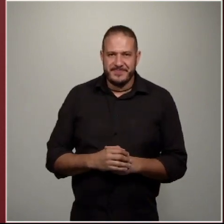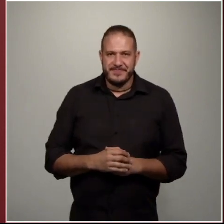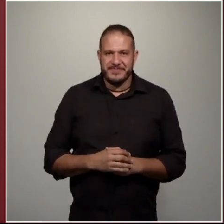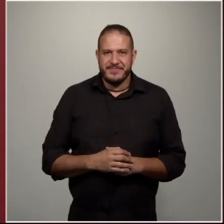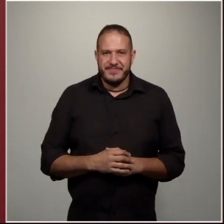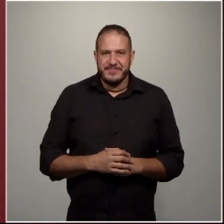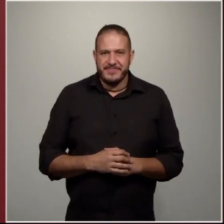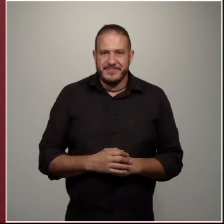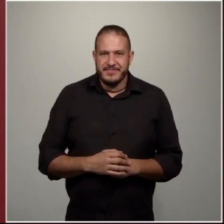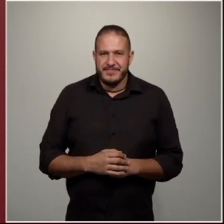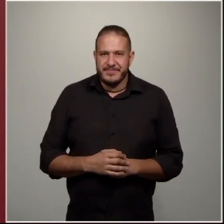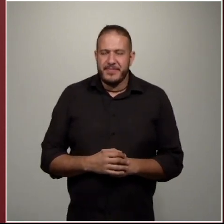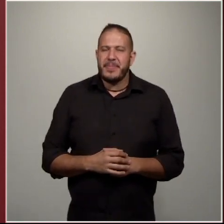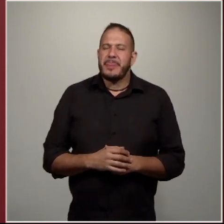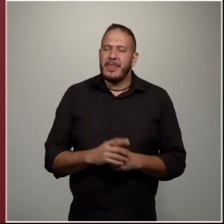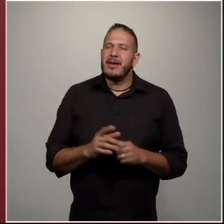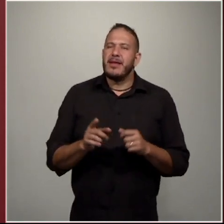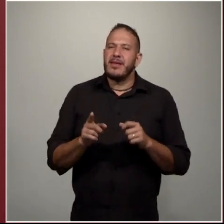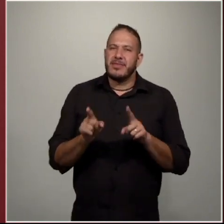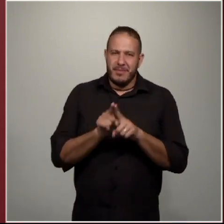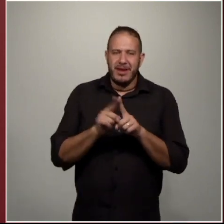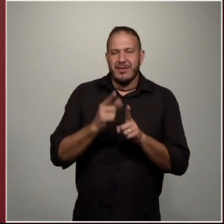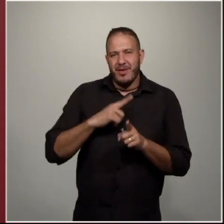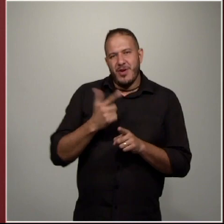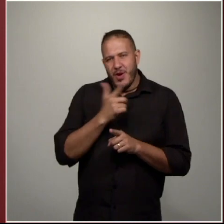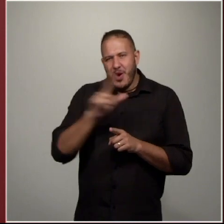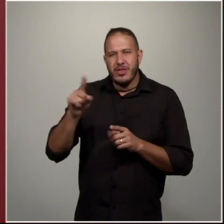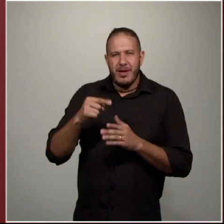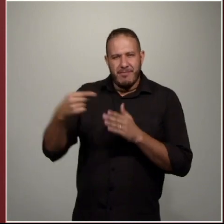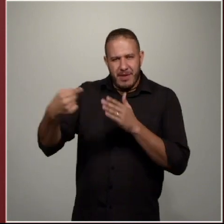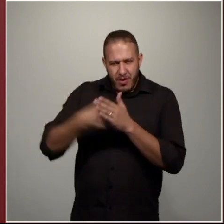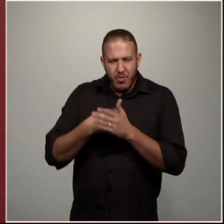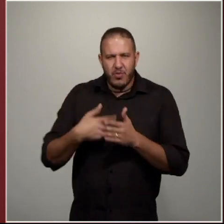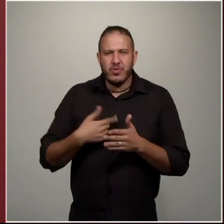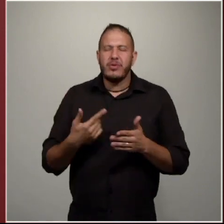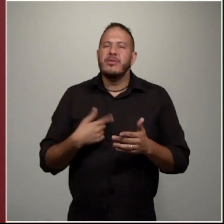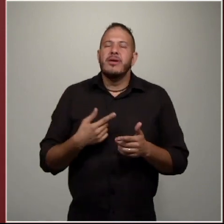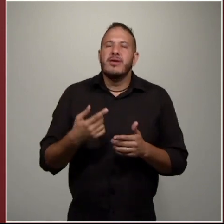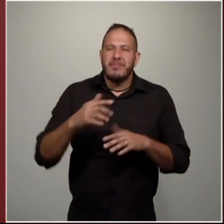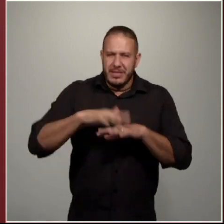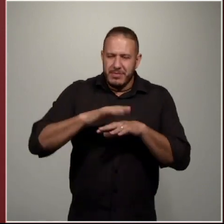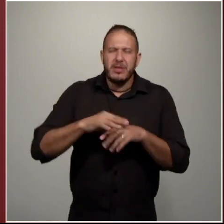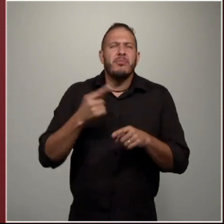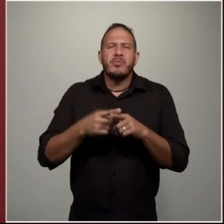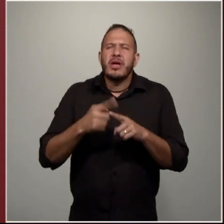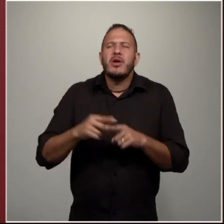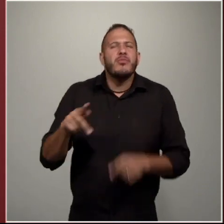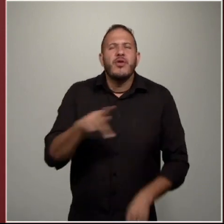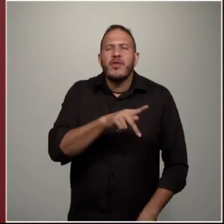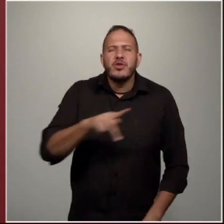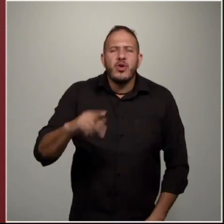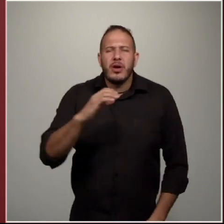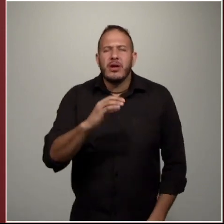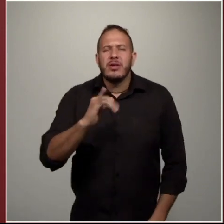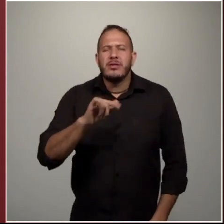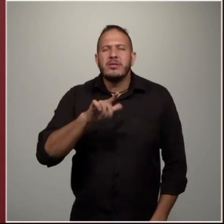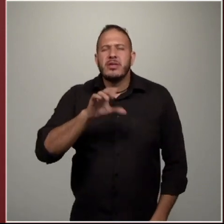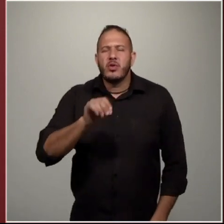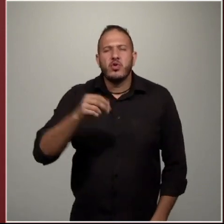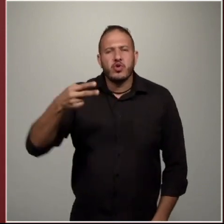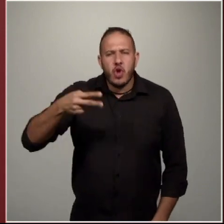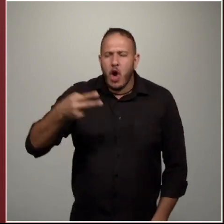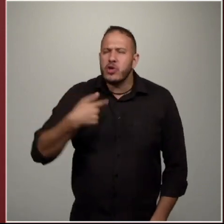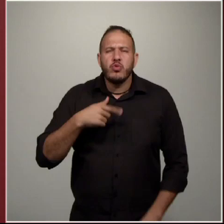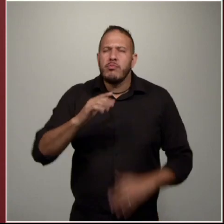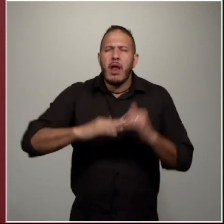e tem uma outra pergunta é sobre a modelagem matemática porque o professor do ciclo 2 não pratica essa modelagem no